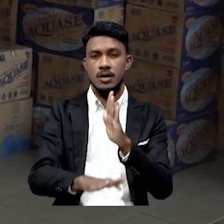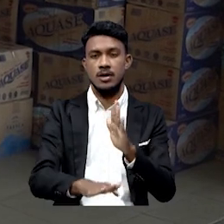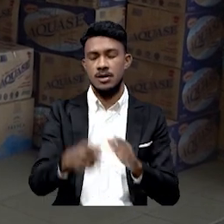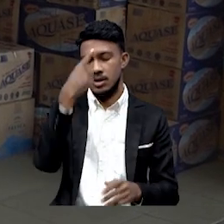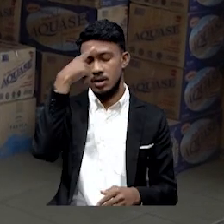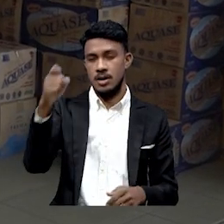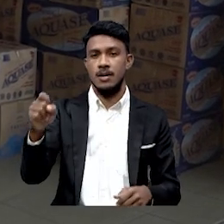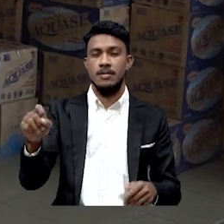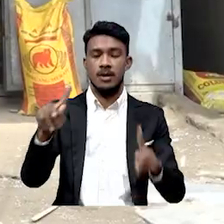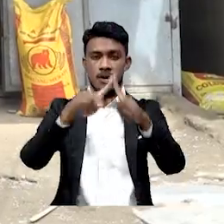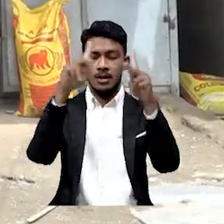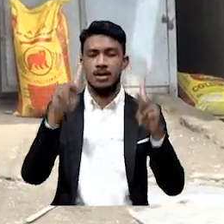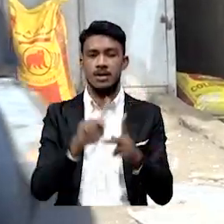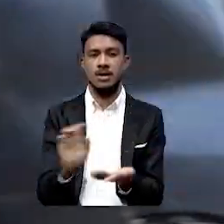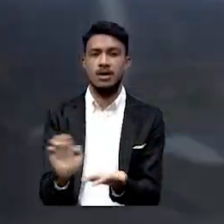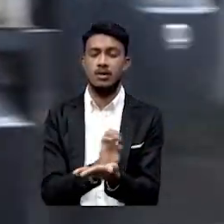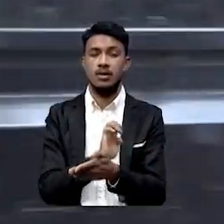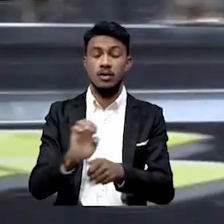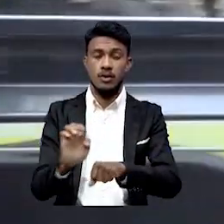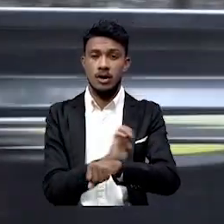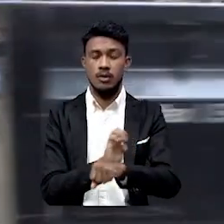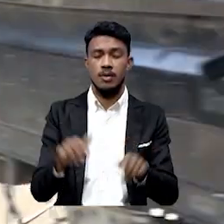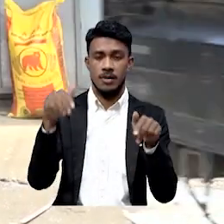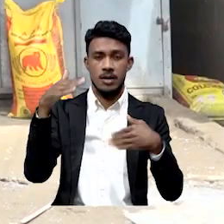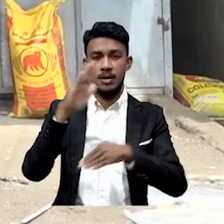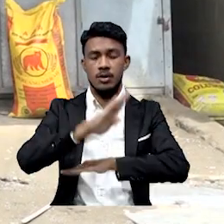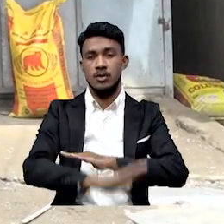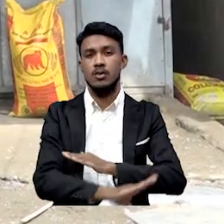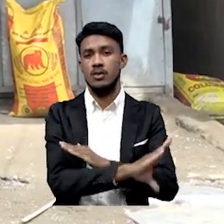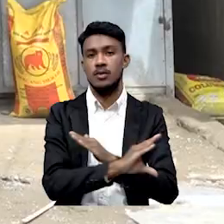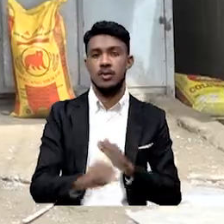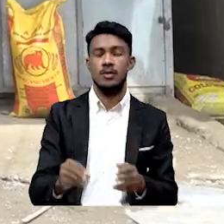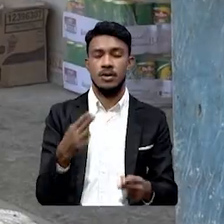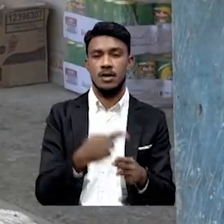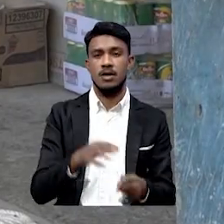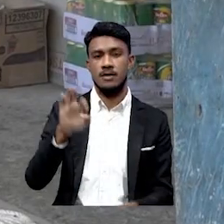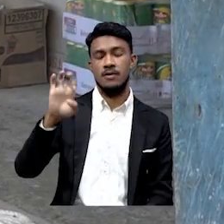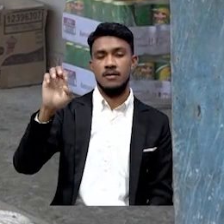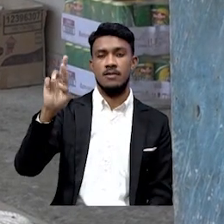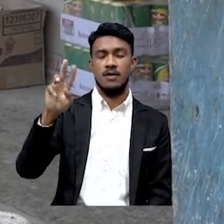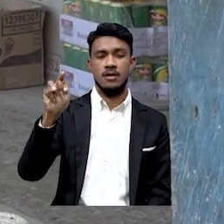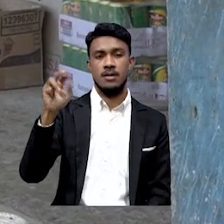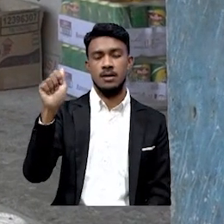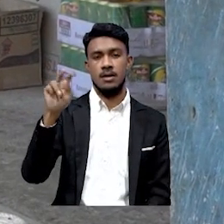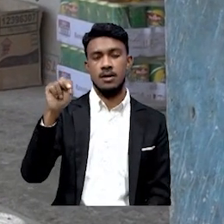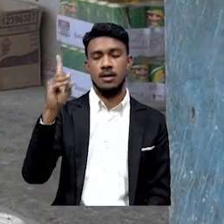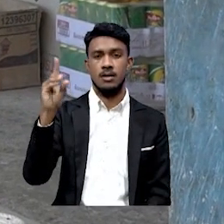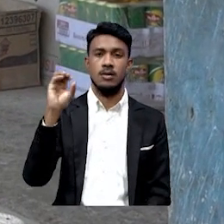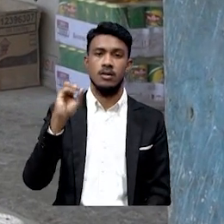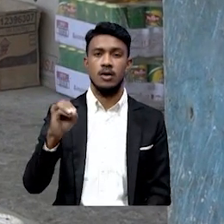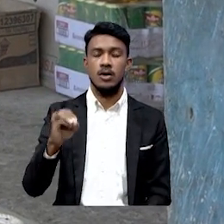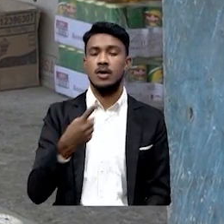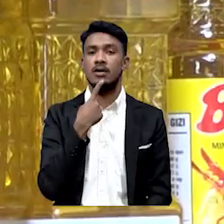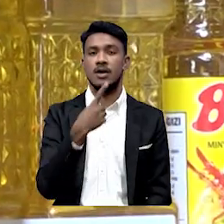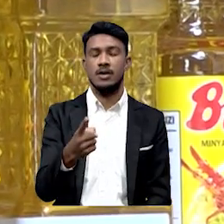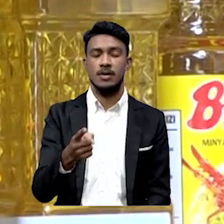economia mundial. Vice-Câmara Comércio e Indústria Timor-Leste Fernando Guzmão informa, situação ainda ne, precisa governo ni apoio, ba